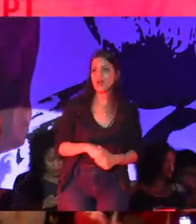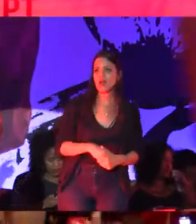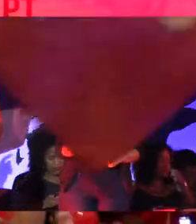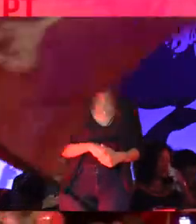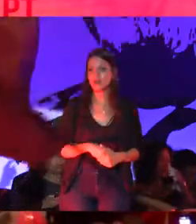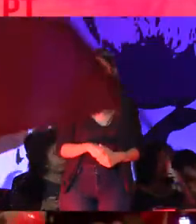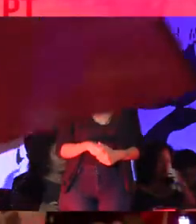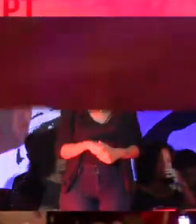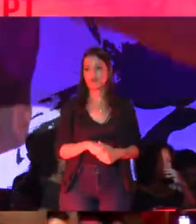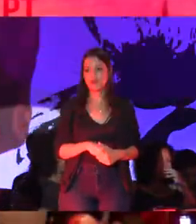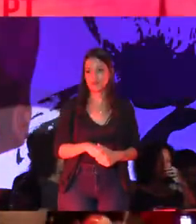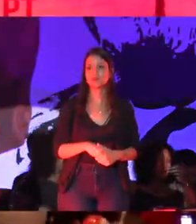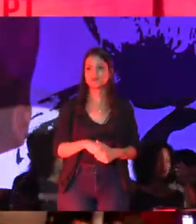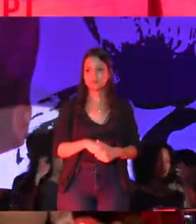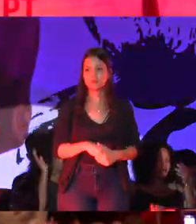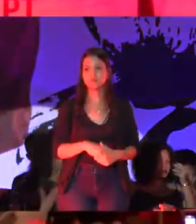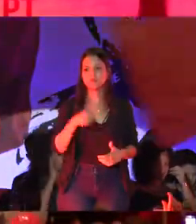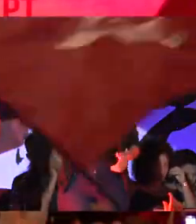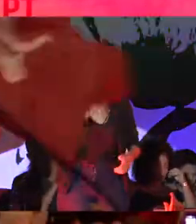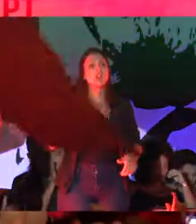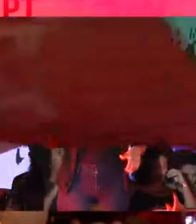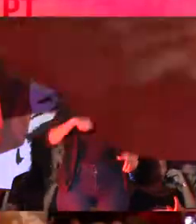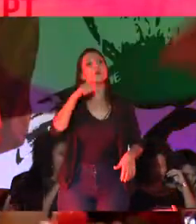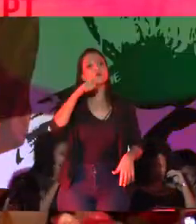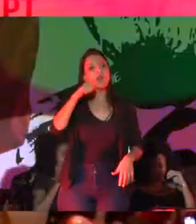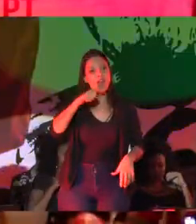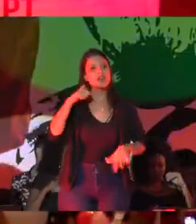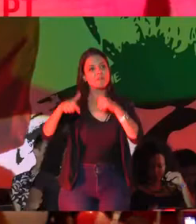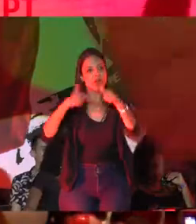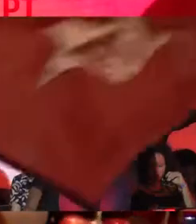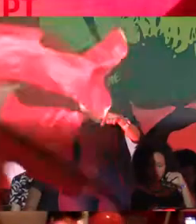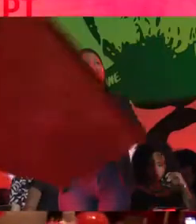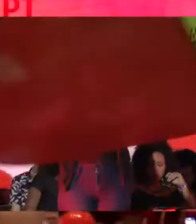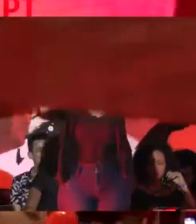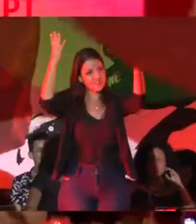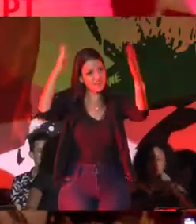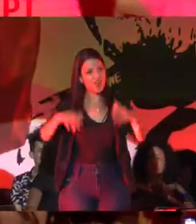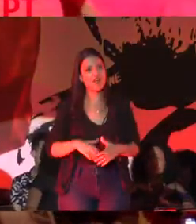Viva o Partido das Trabalhadoras! Viva!